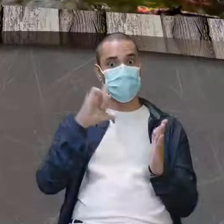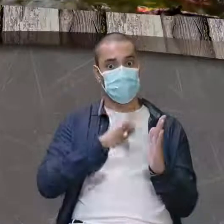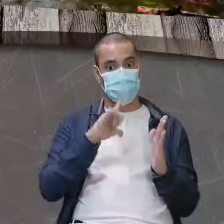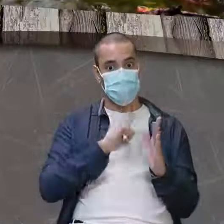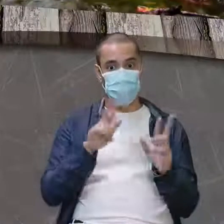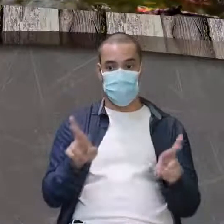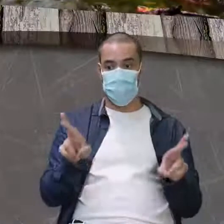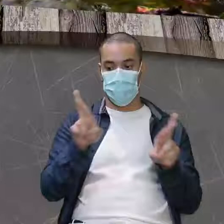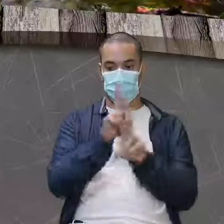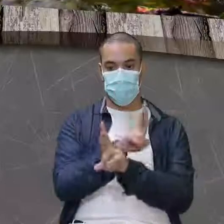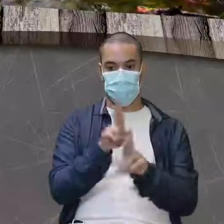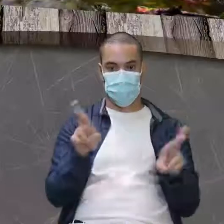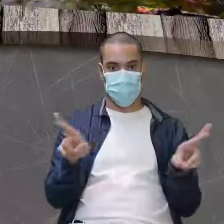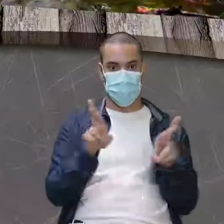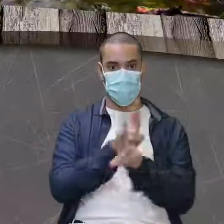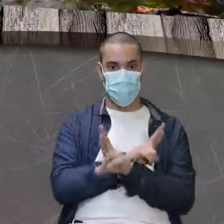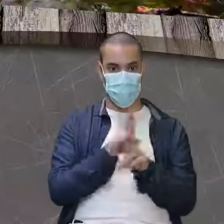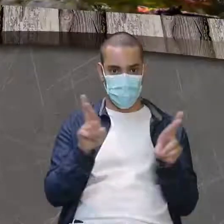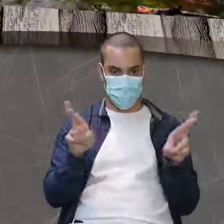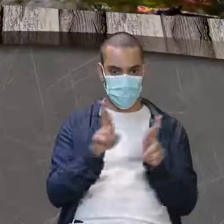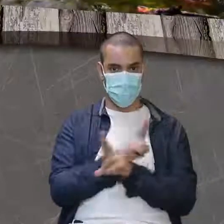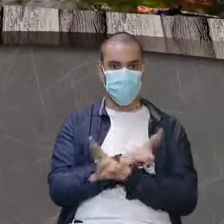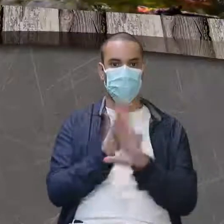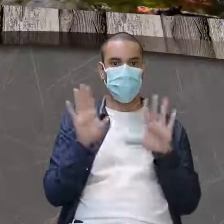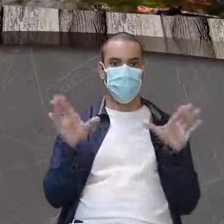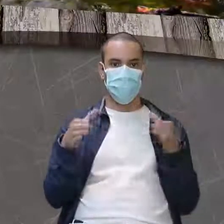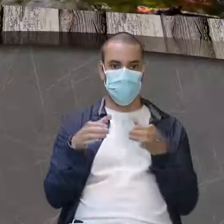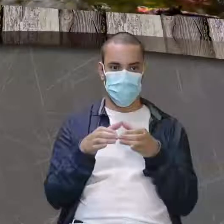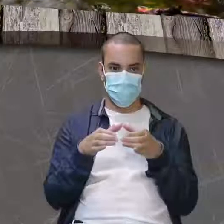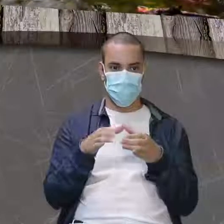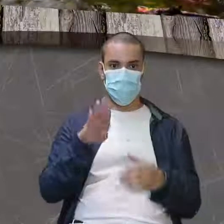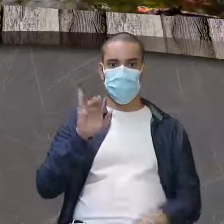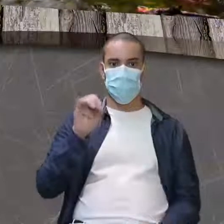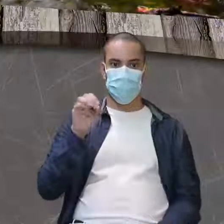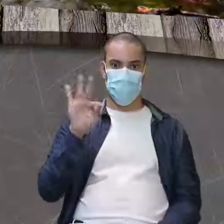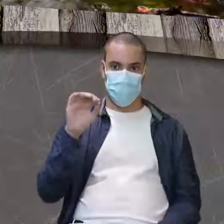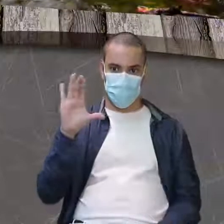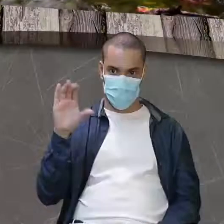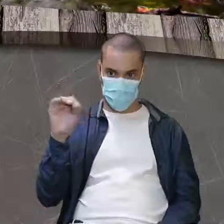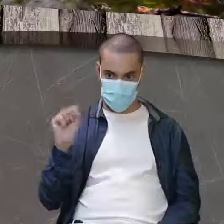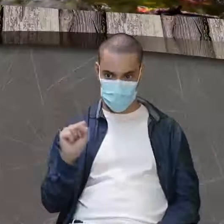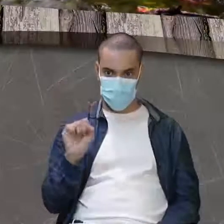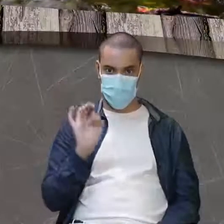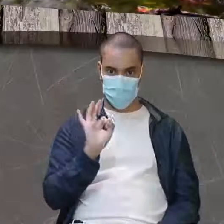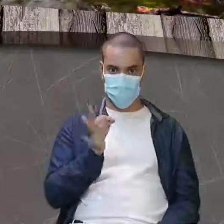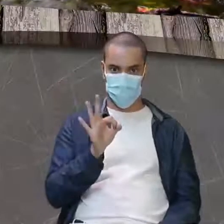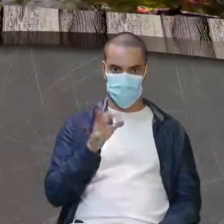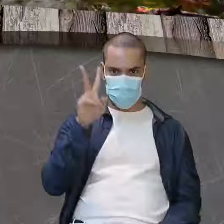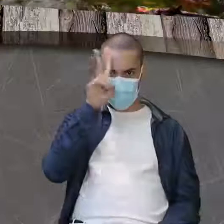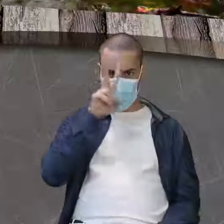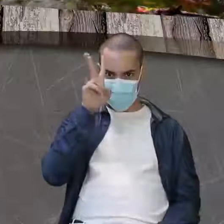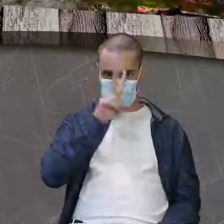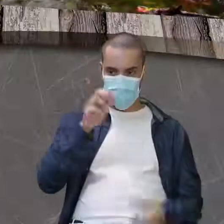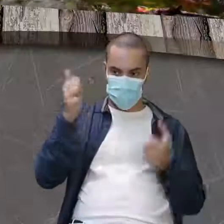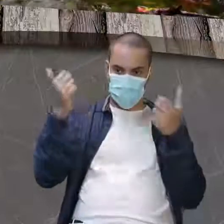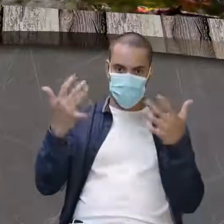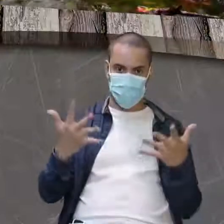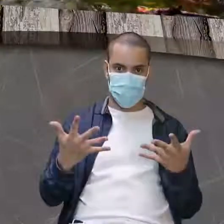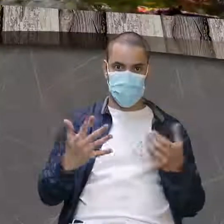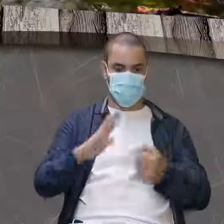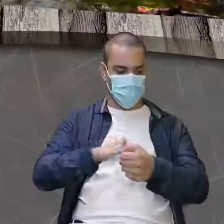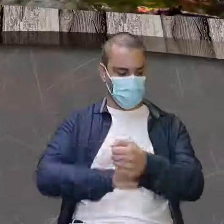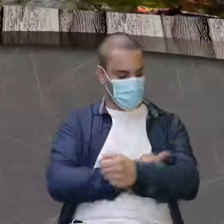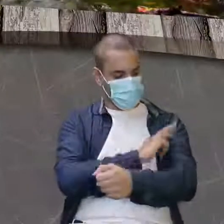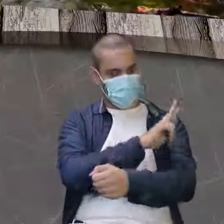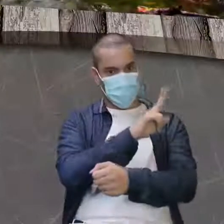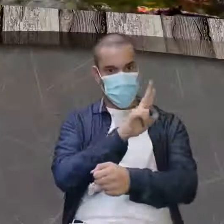essas relações entre esses elementos bióticos, né? Lembram da que a gente falou dos ecossistemas,